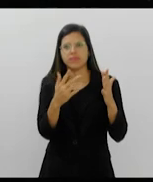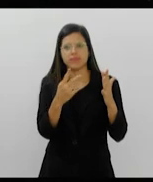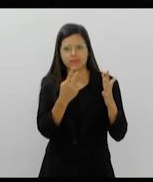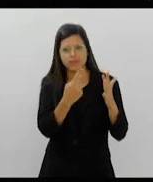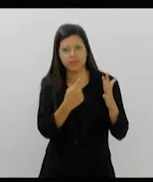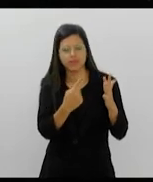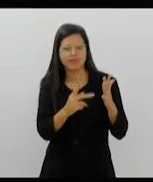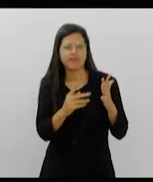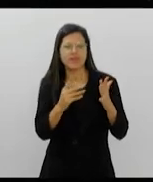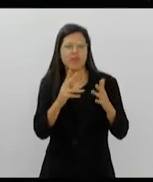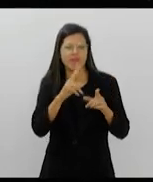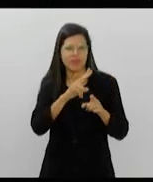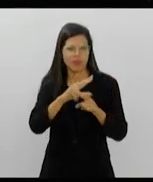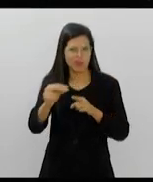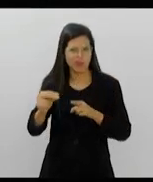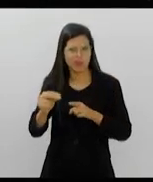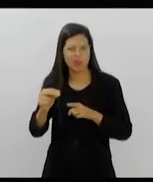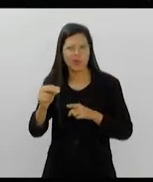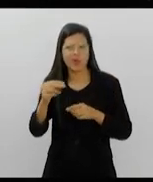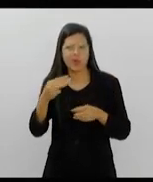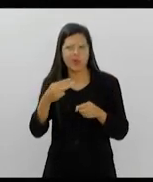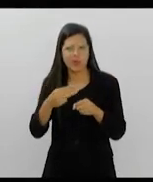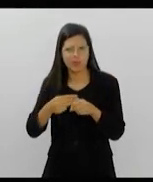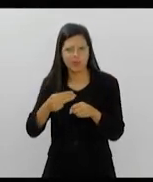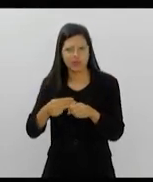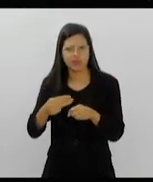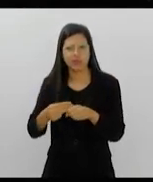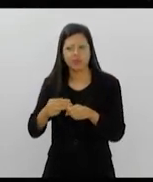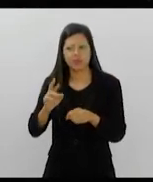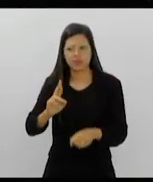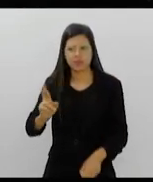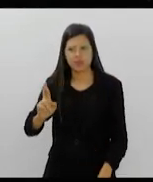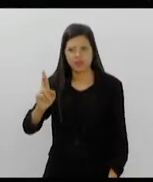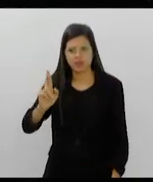brilhante eleição lá no nosso município de Resende.